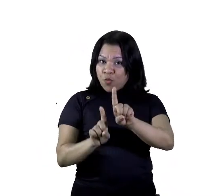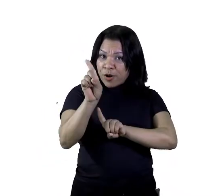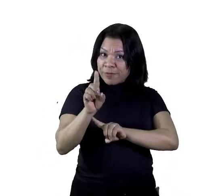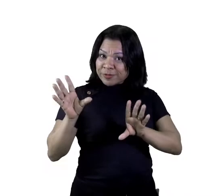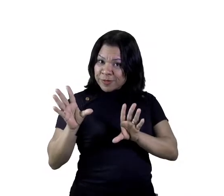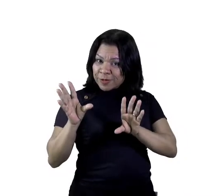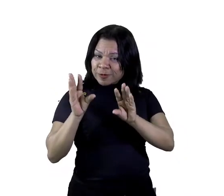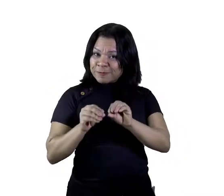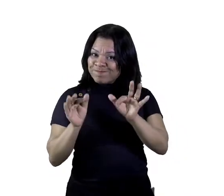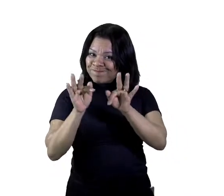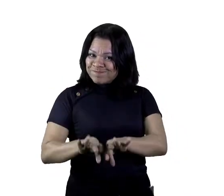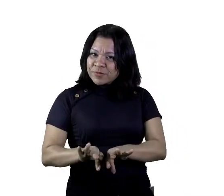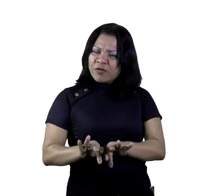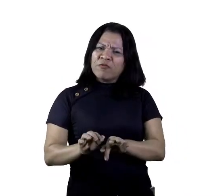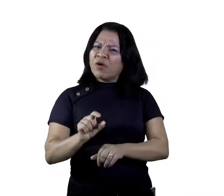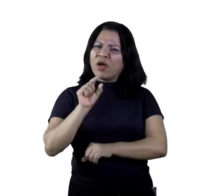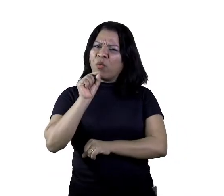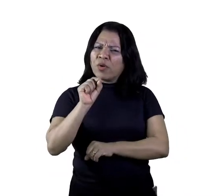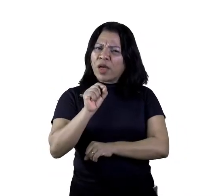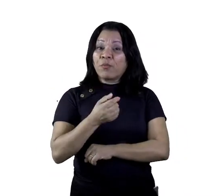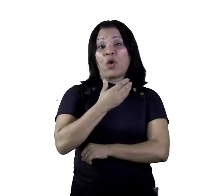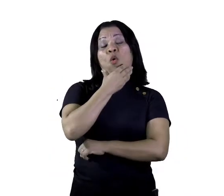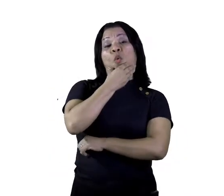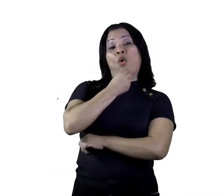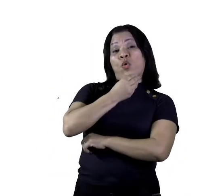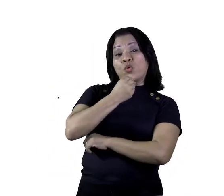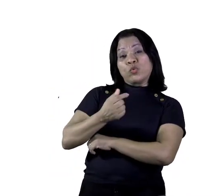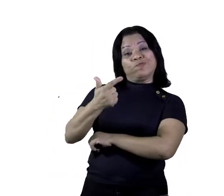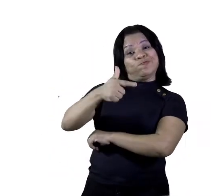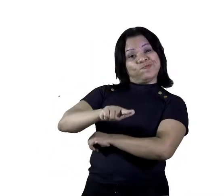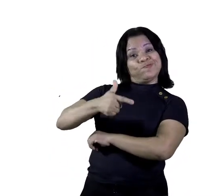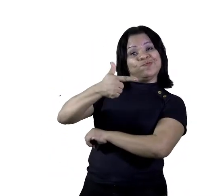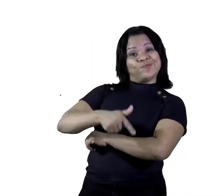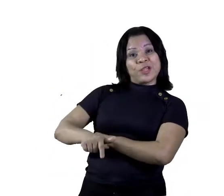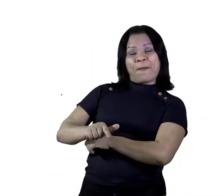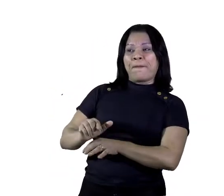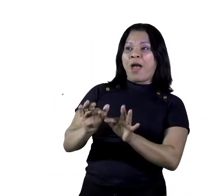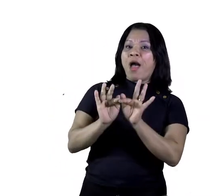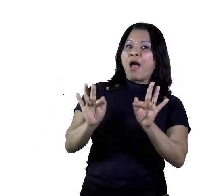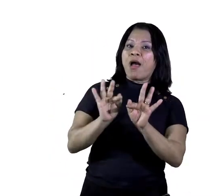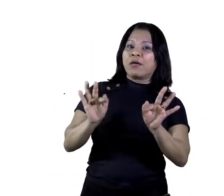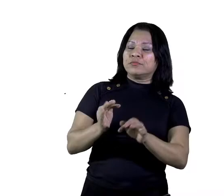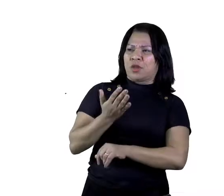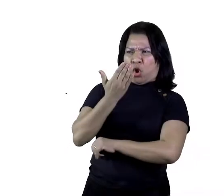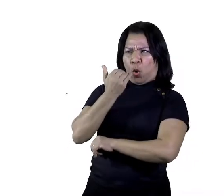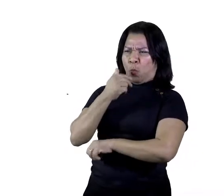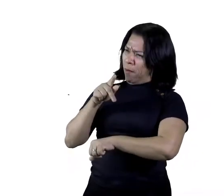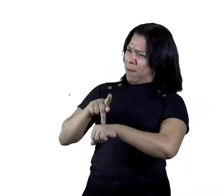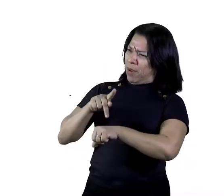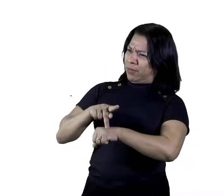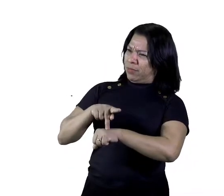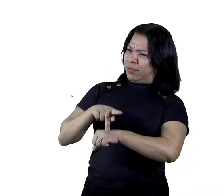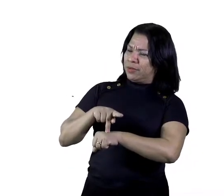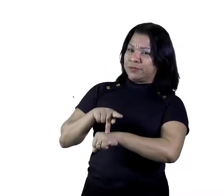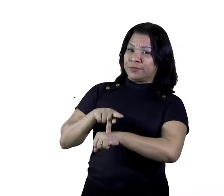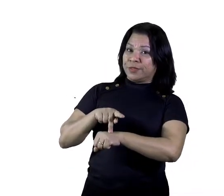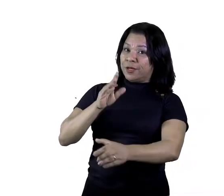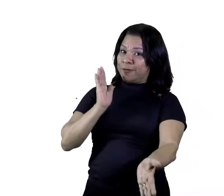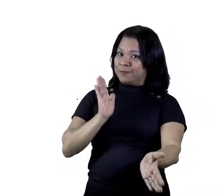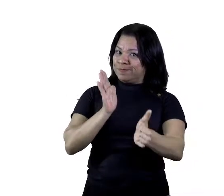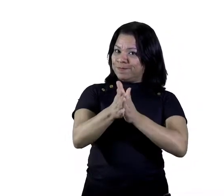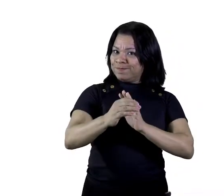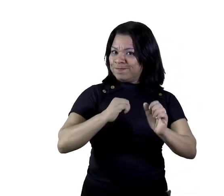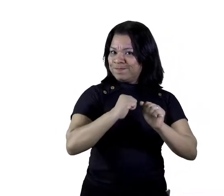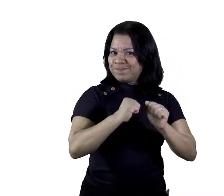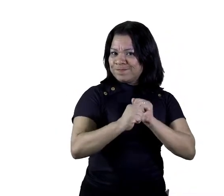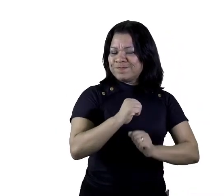desfecho. Qual que é? Quando o homem repete a frase: "Comer pedras?" e fugiu